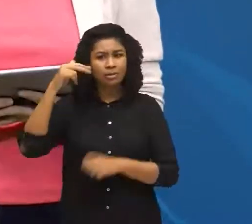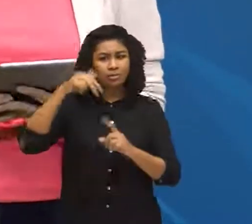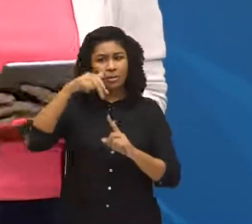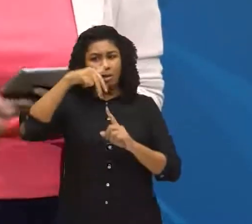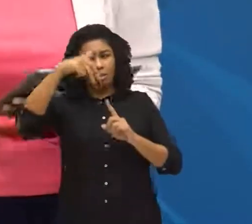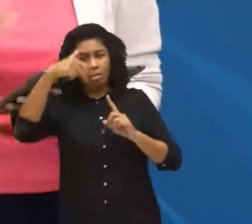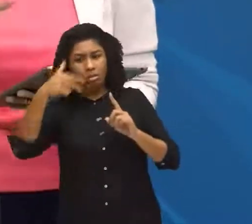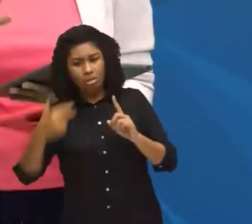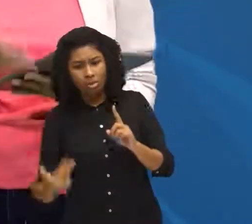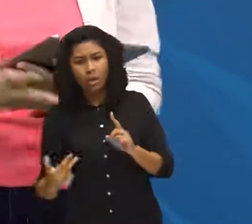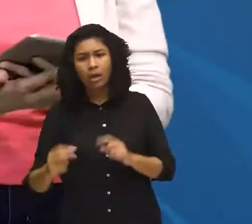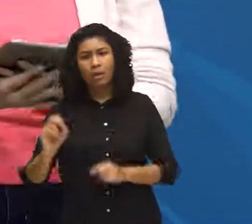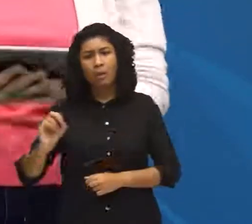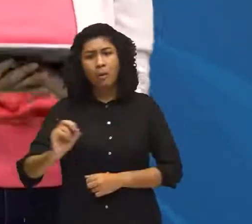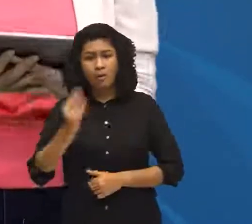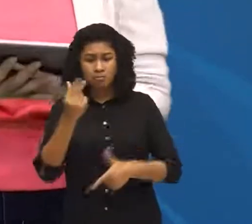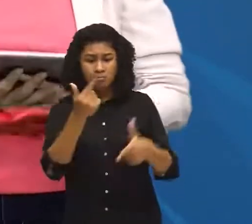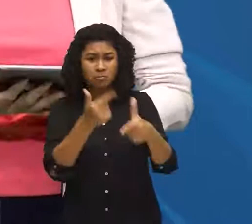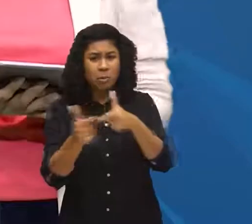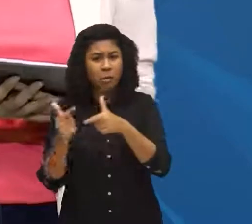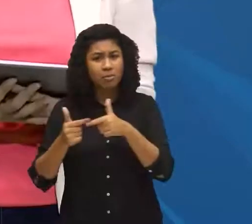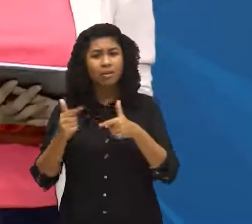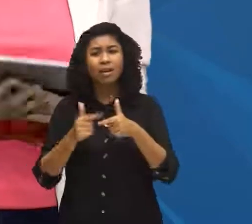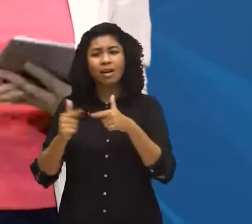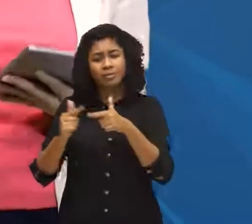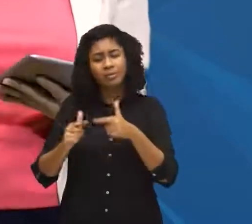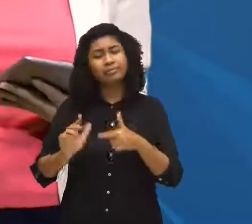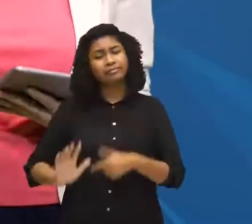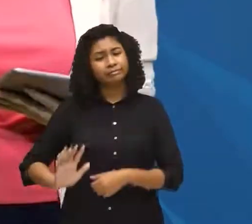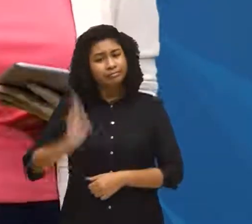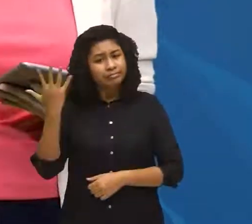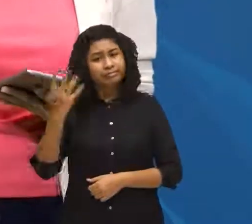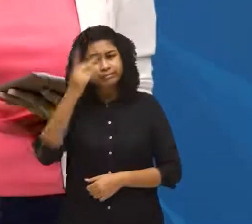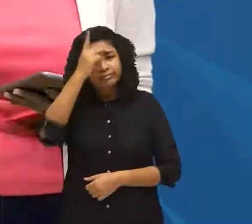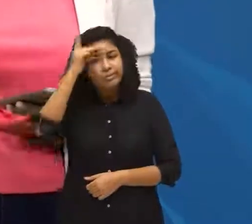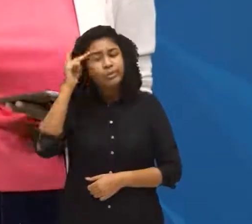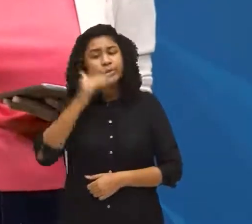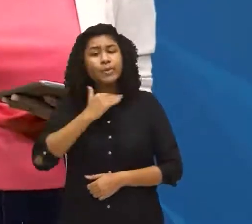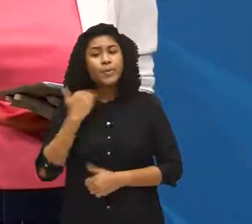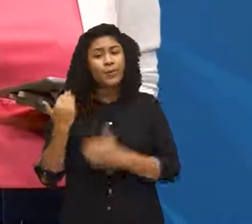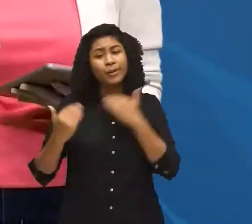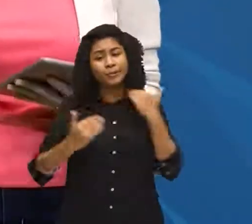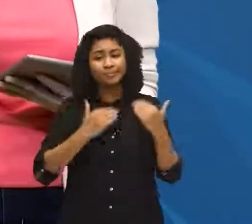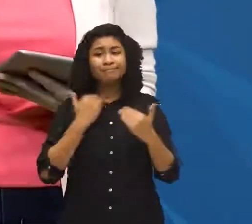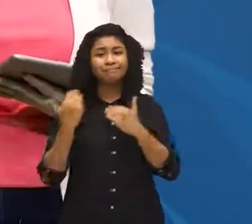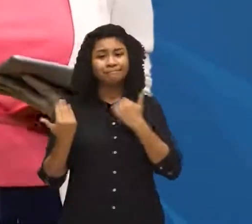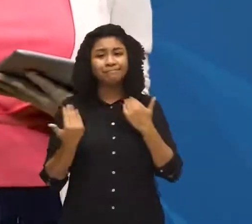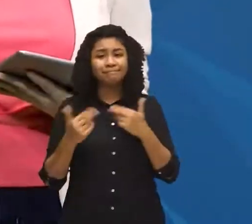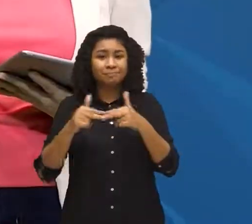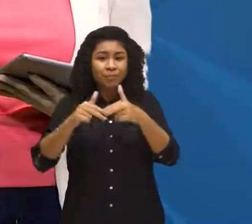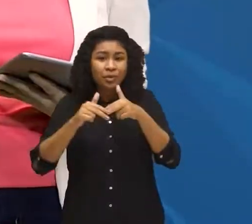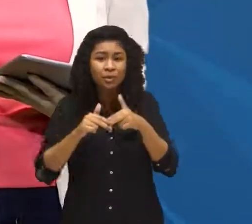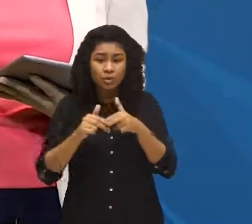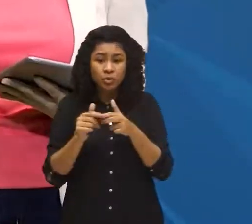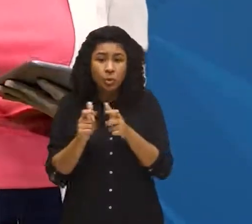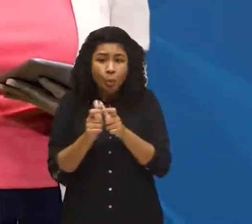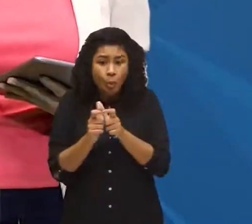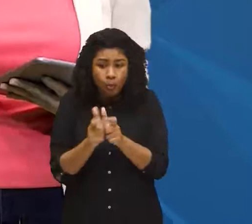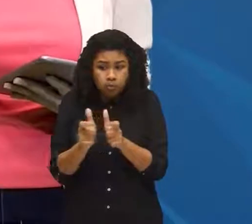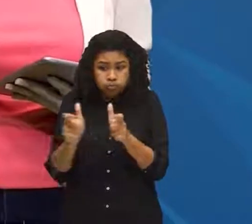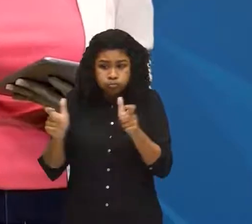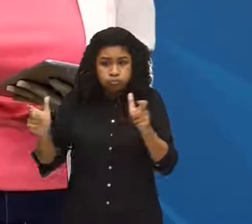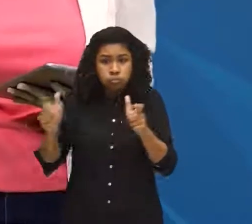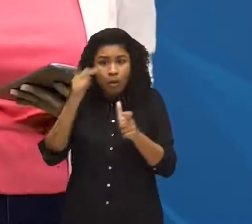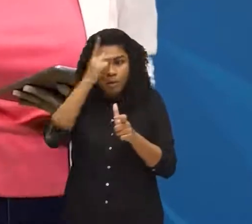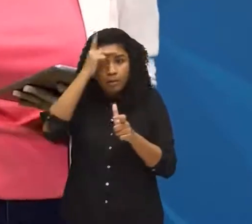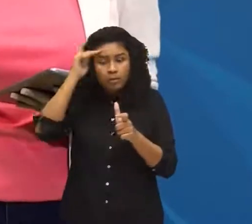muitos deles estão relacionados aí mesmo a tragédias, como por exemplo a morte. E hoje a gente tem uma quantidade de pessoas morrendo mais